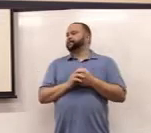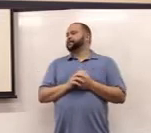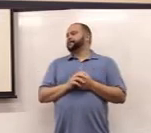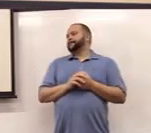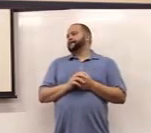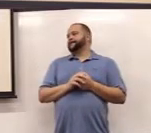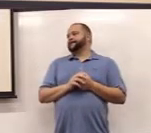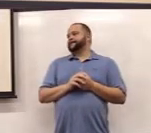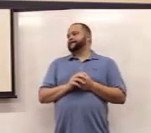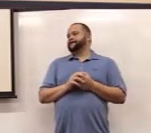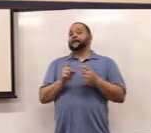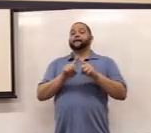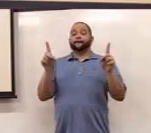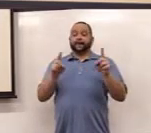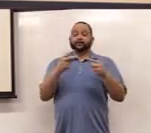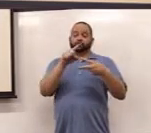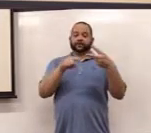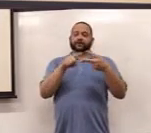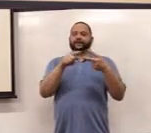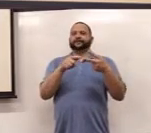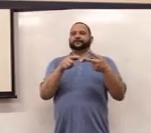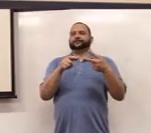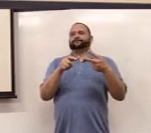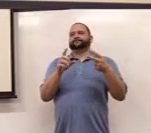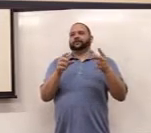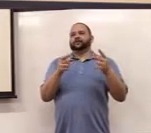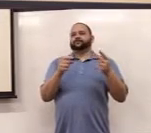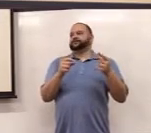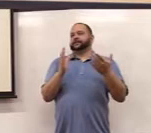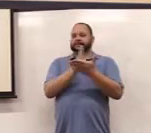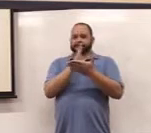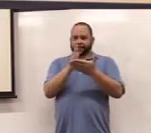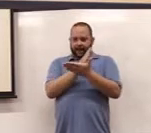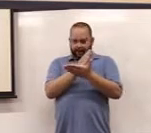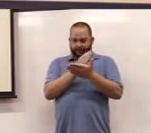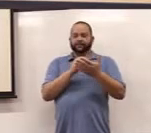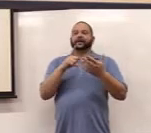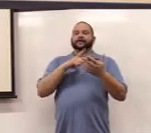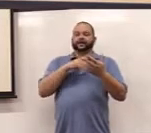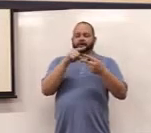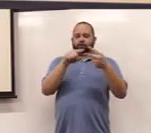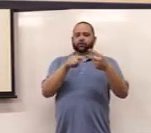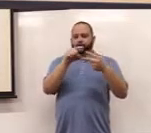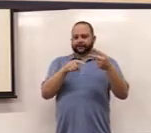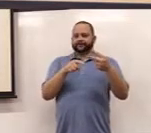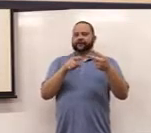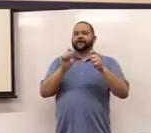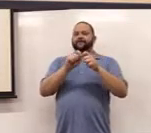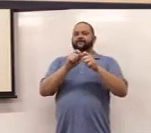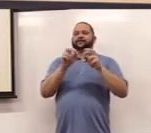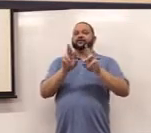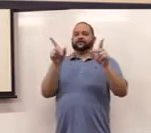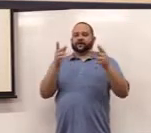tema com variações, só que os dois temas são intercalados. Então, tem dois temas que vão ser variados. Ao invés de fazer um tema,